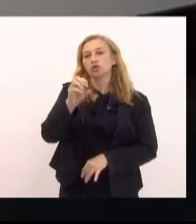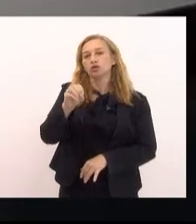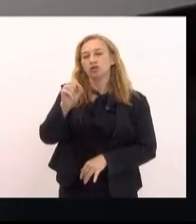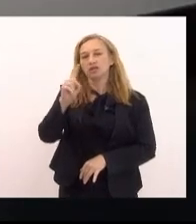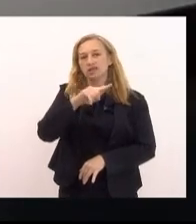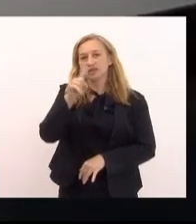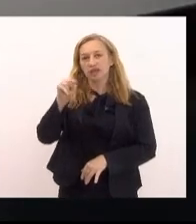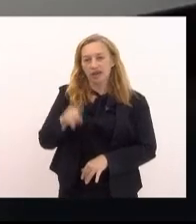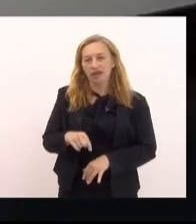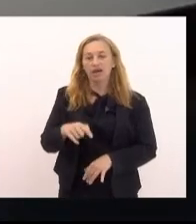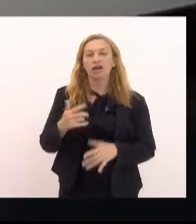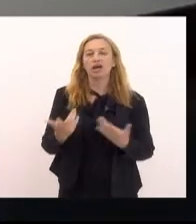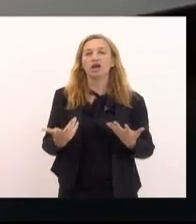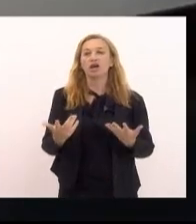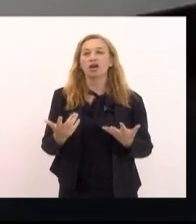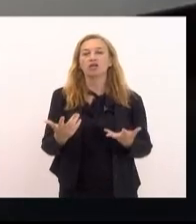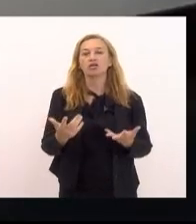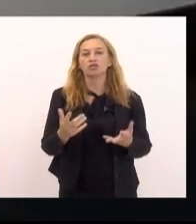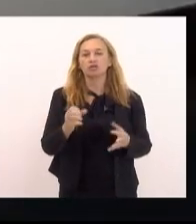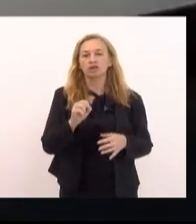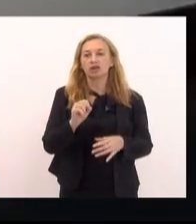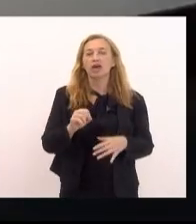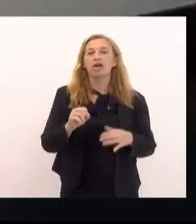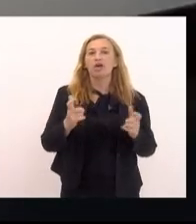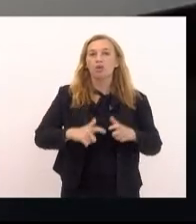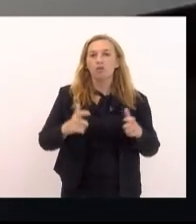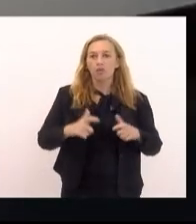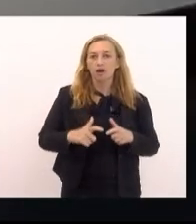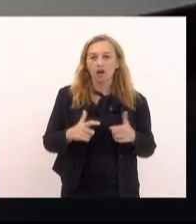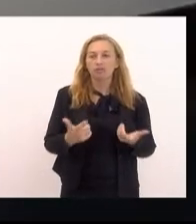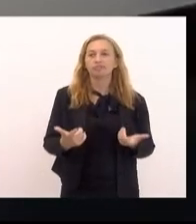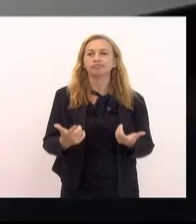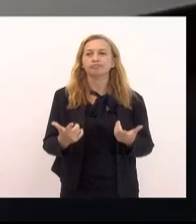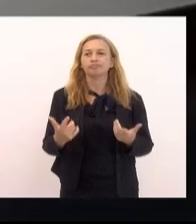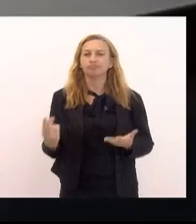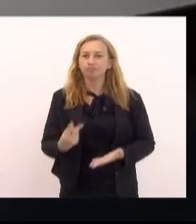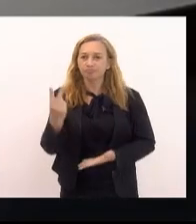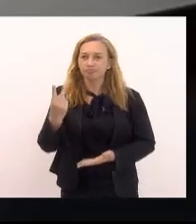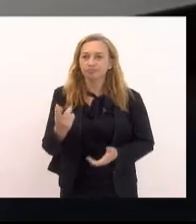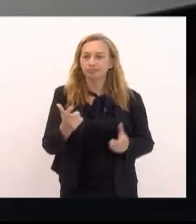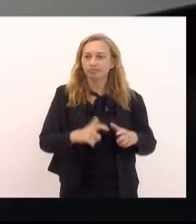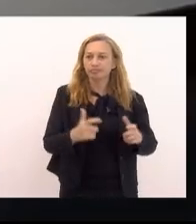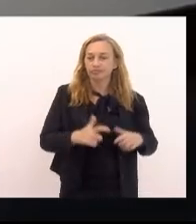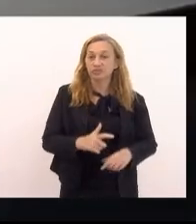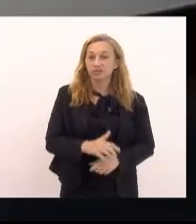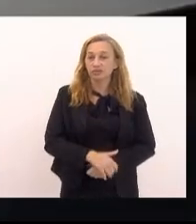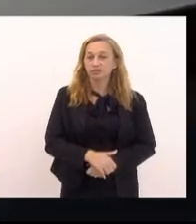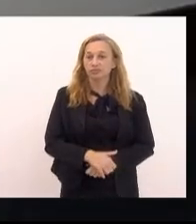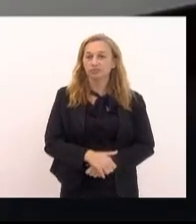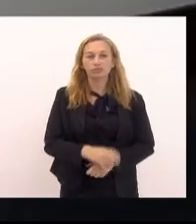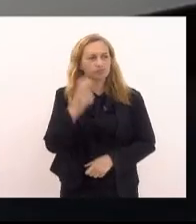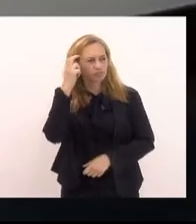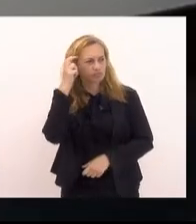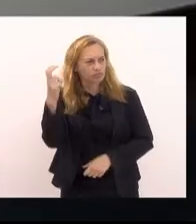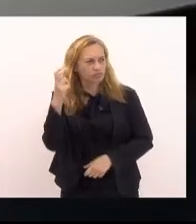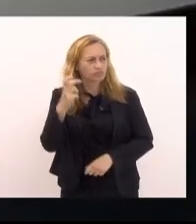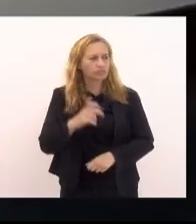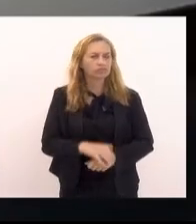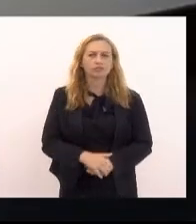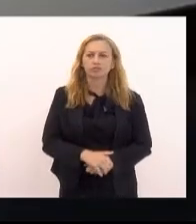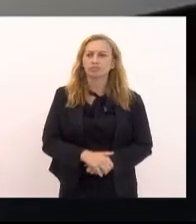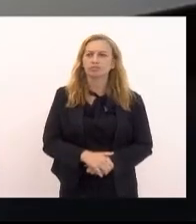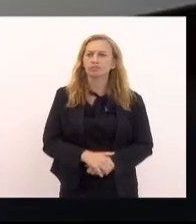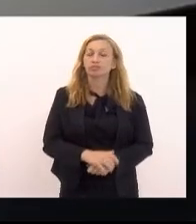consagrado, né? Na cidade do Rio de Janeiro, naquela região das Laranjeiras, né? Espaço de cultura, espaço